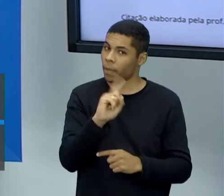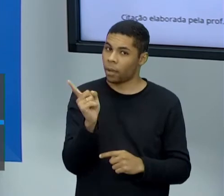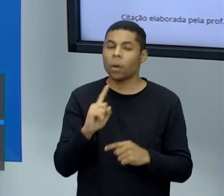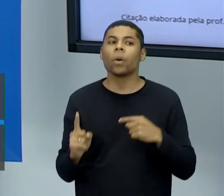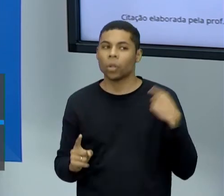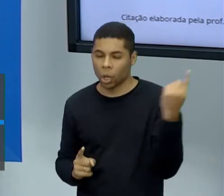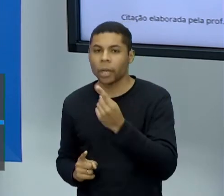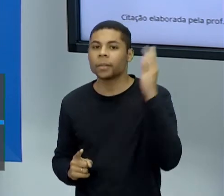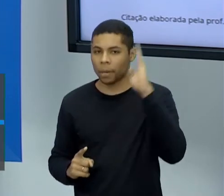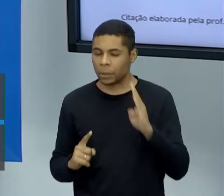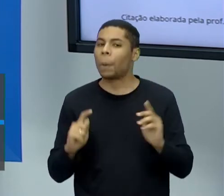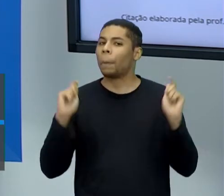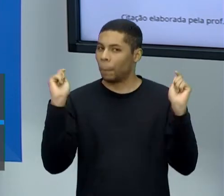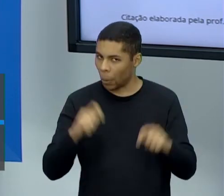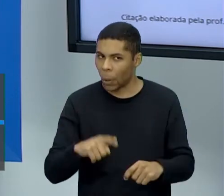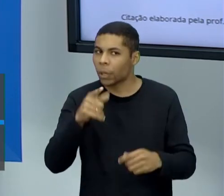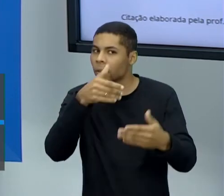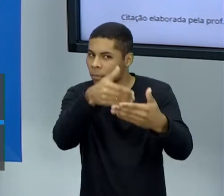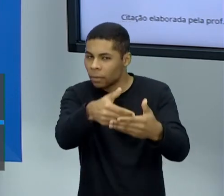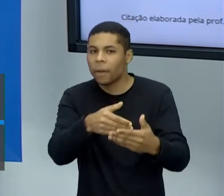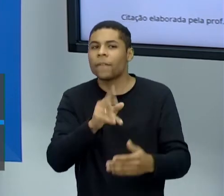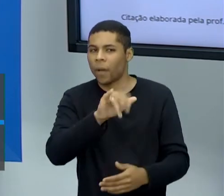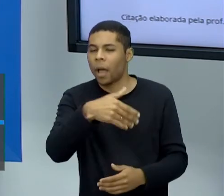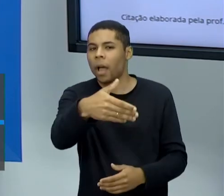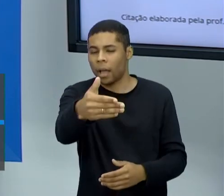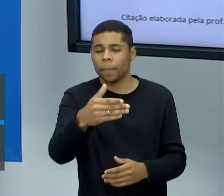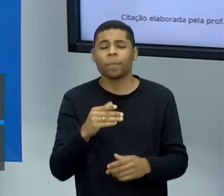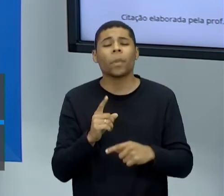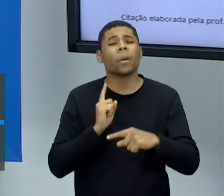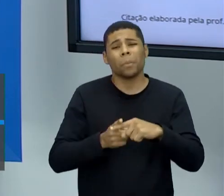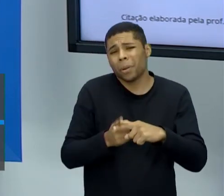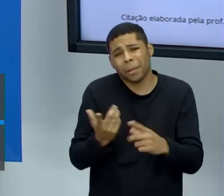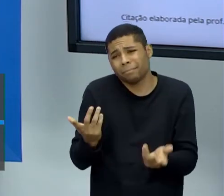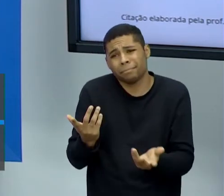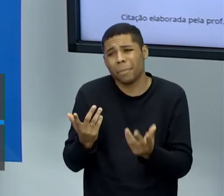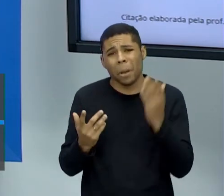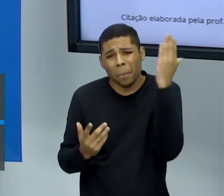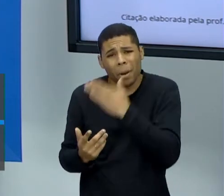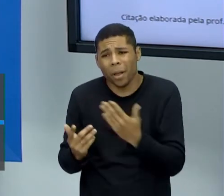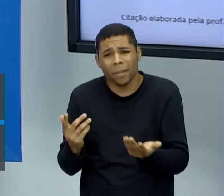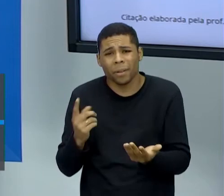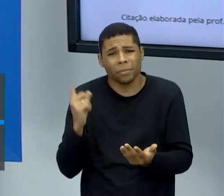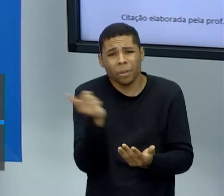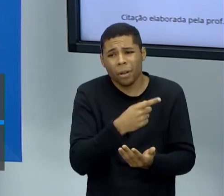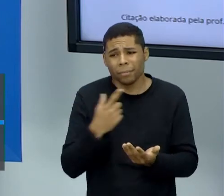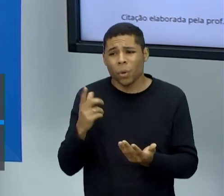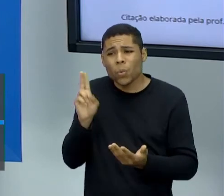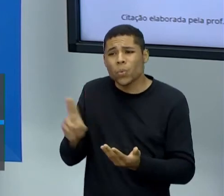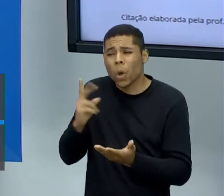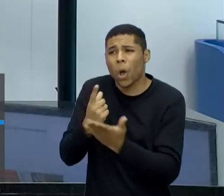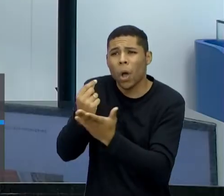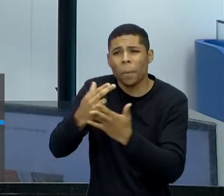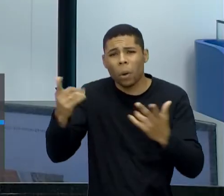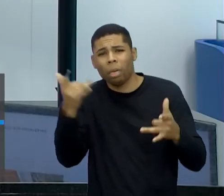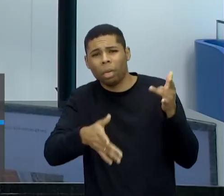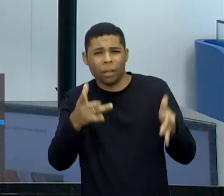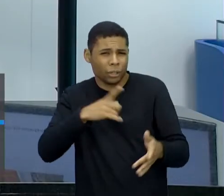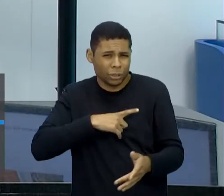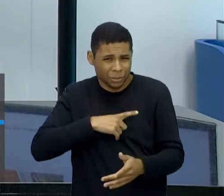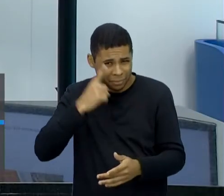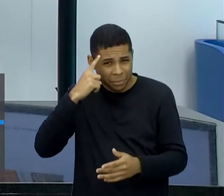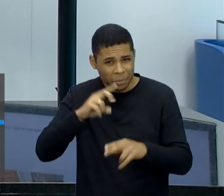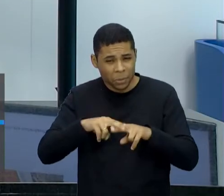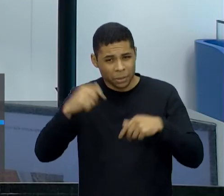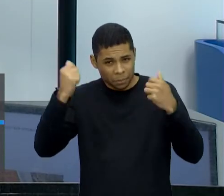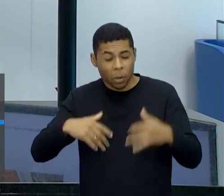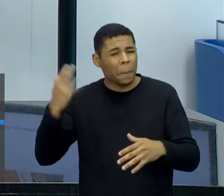nível também, né? Porque é resultado aí dos nossos hábitos de consumo, né? Eu já comentei